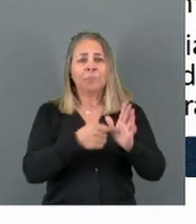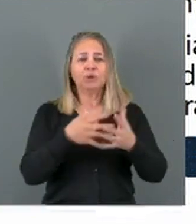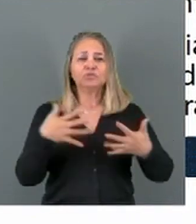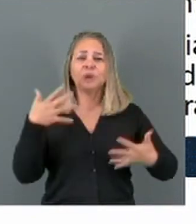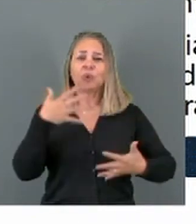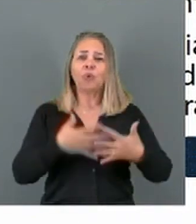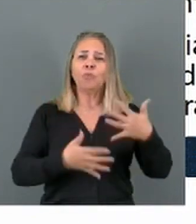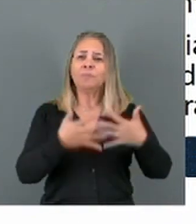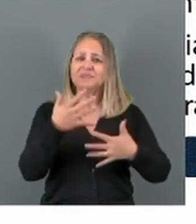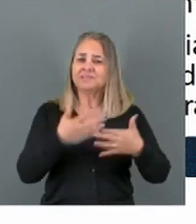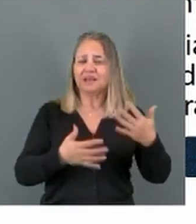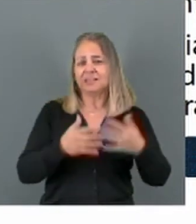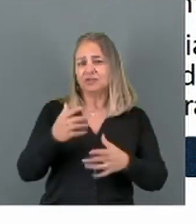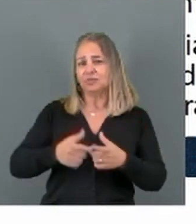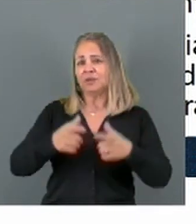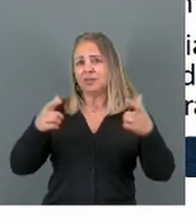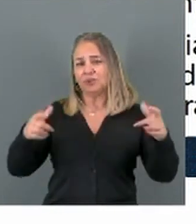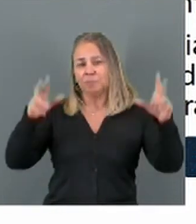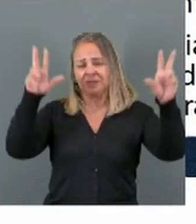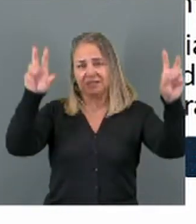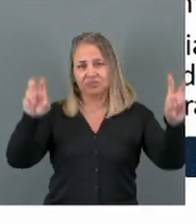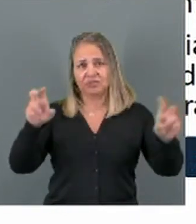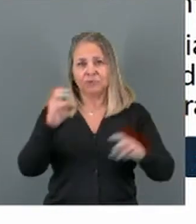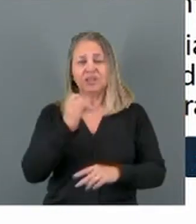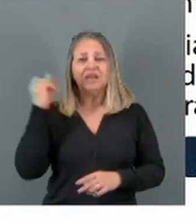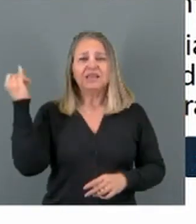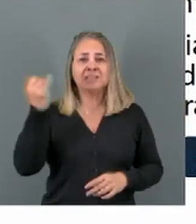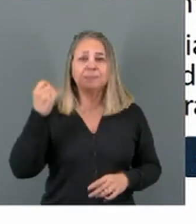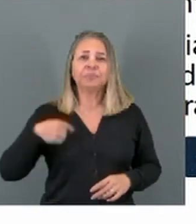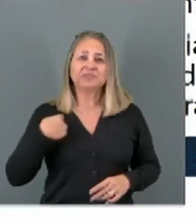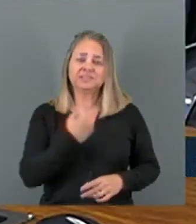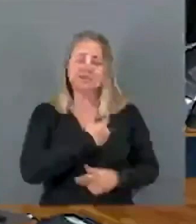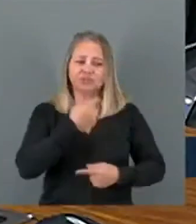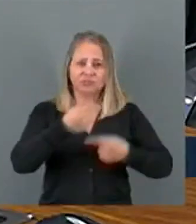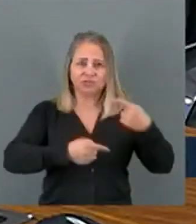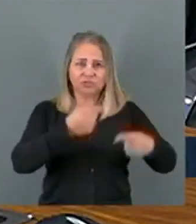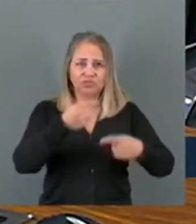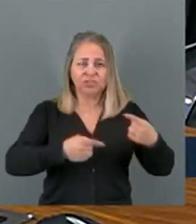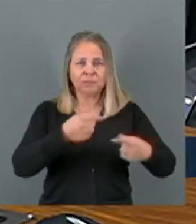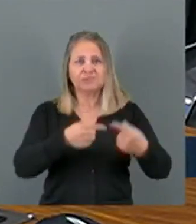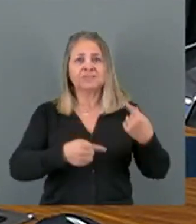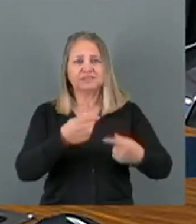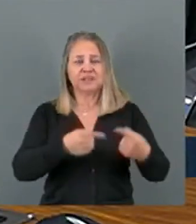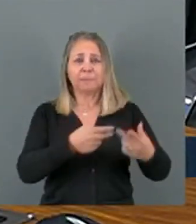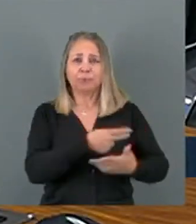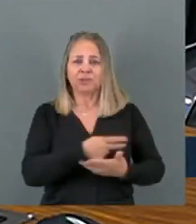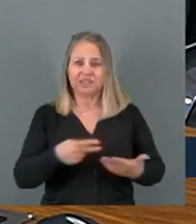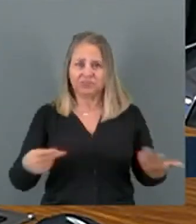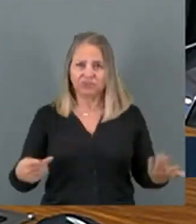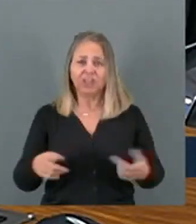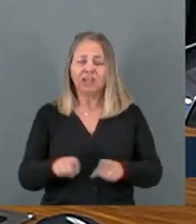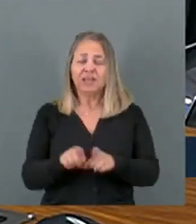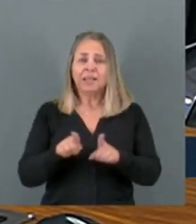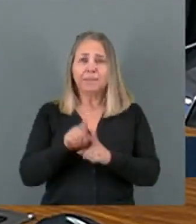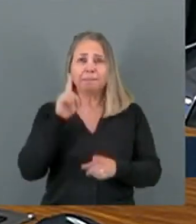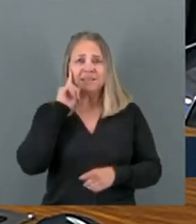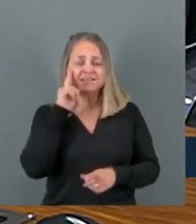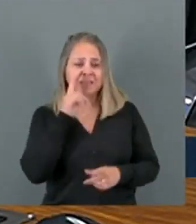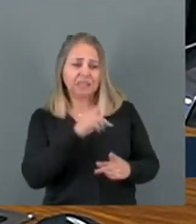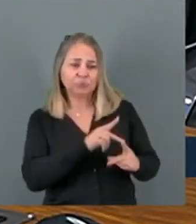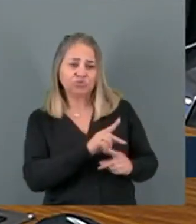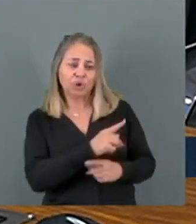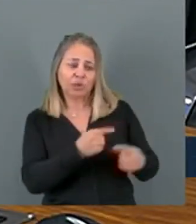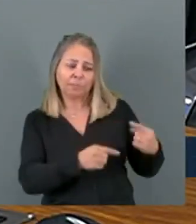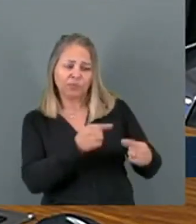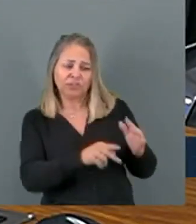maior para essa questão. E a importância da gente discutir as políticas, como nós estamos fazendo agora, e pensar que não apenas políticas de saúde